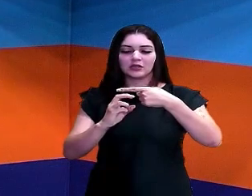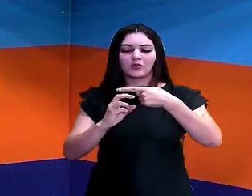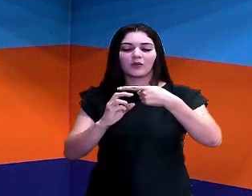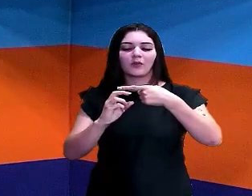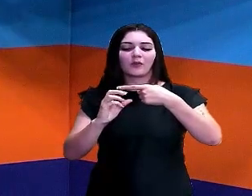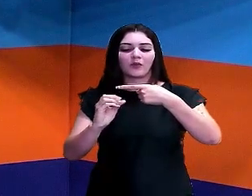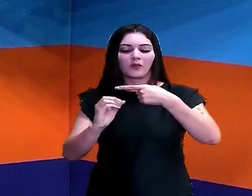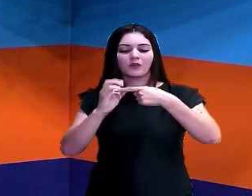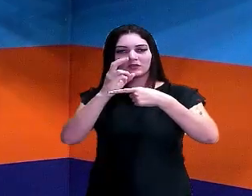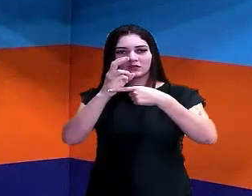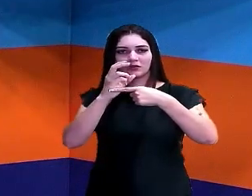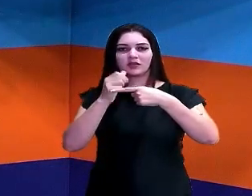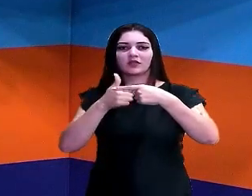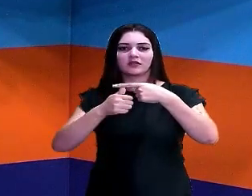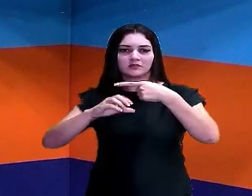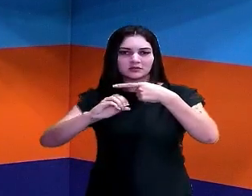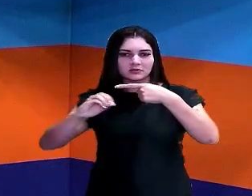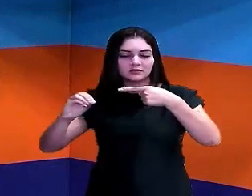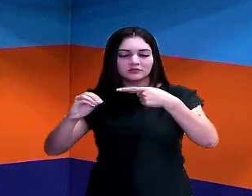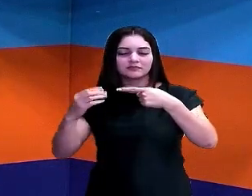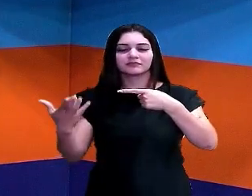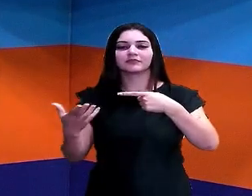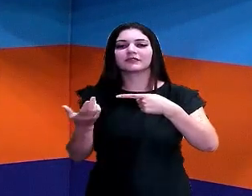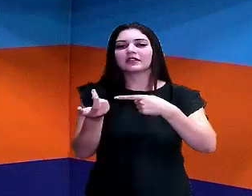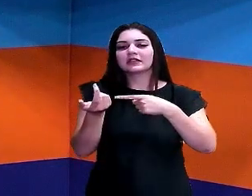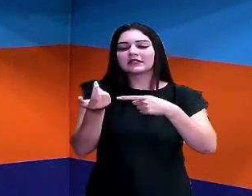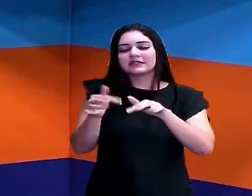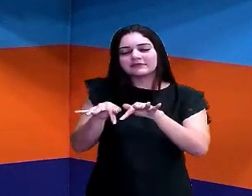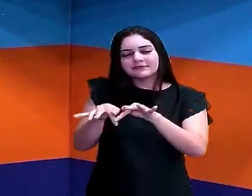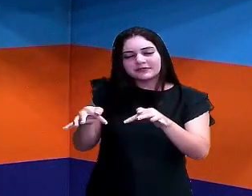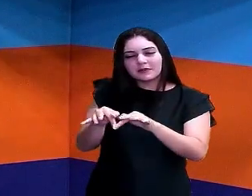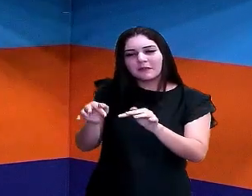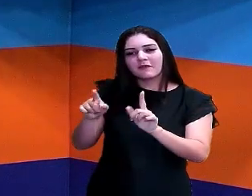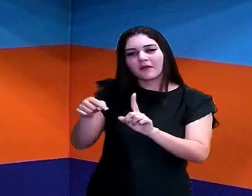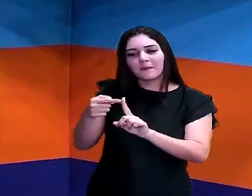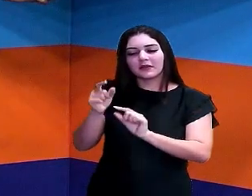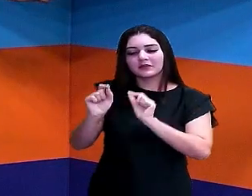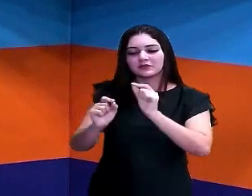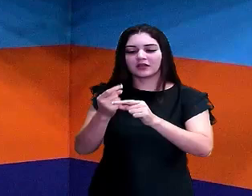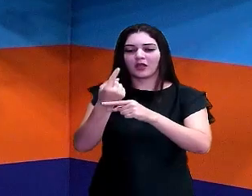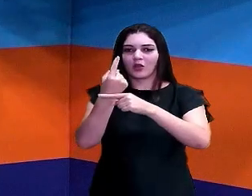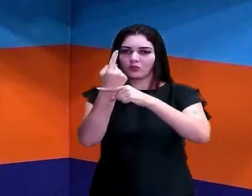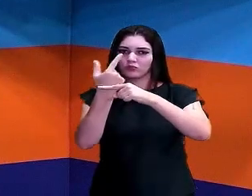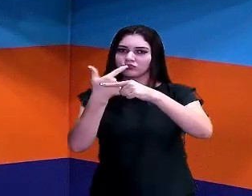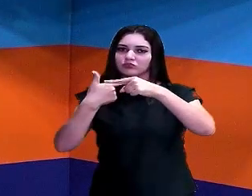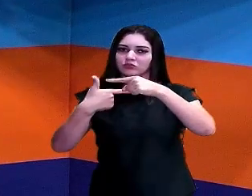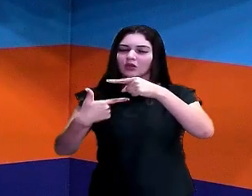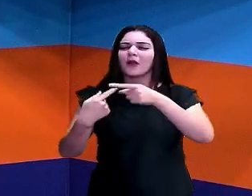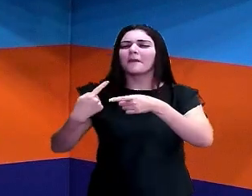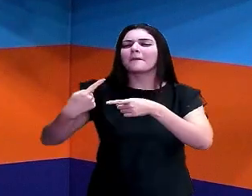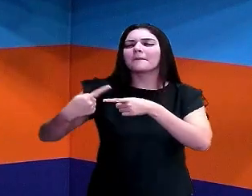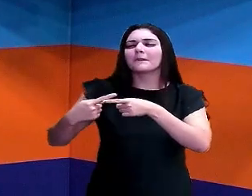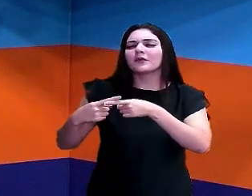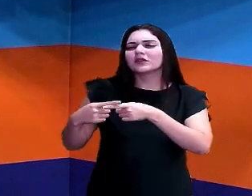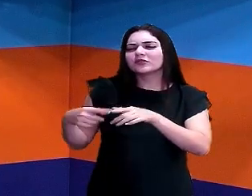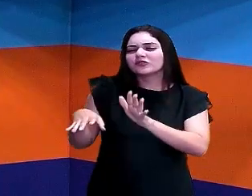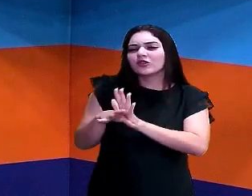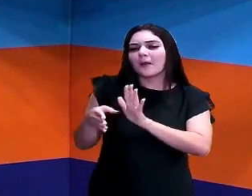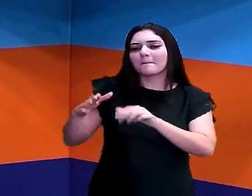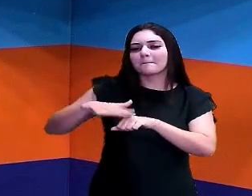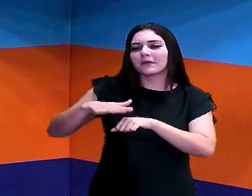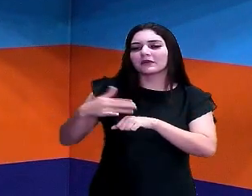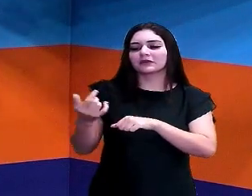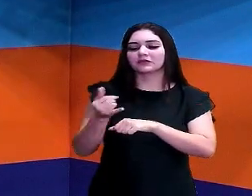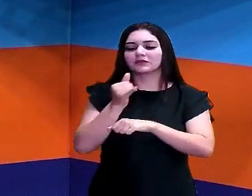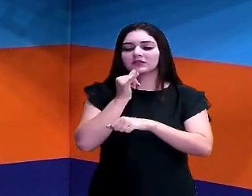100, que é igual a 5 sobre 10. Simplificando mais ainda, eu vou ter 1 meio. Por que a senhora chegou a esse 1 meio? 5 dividido